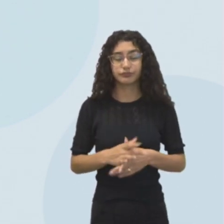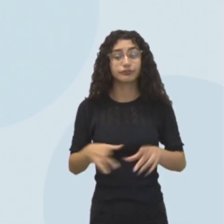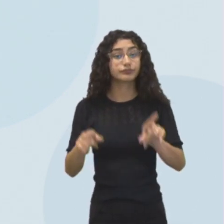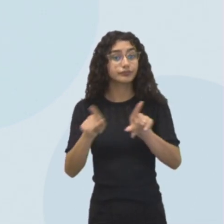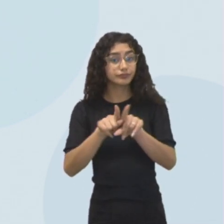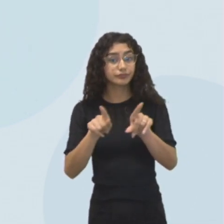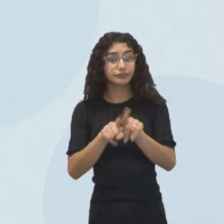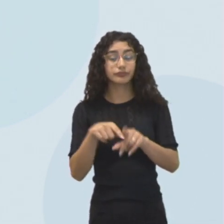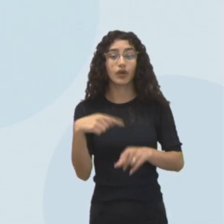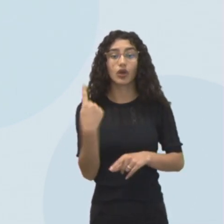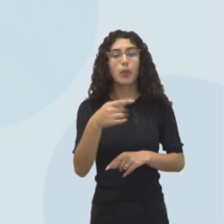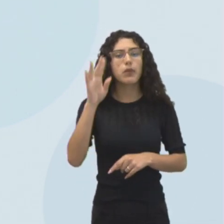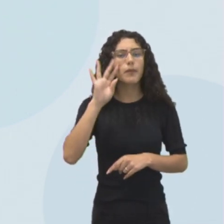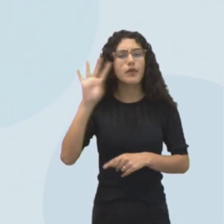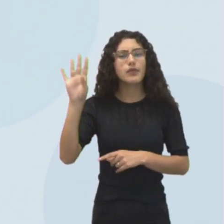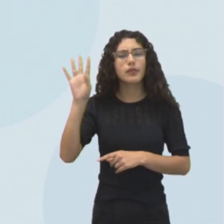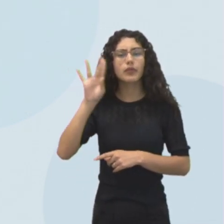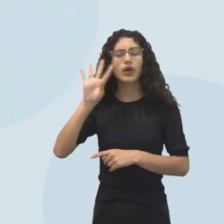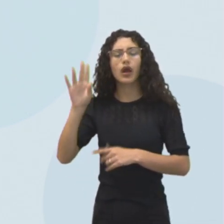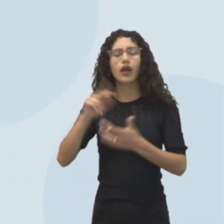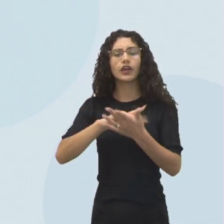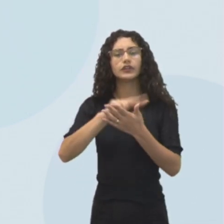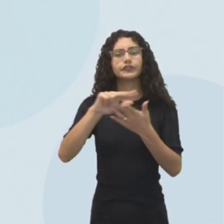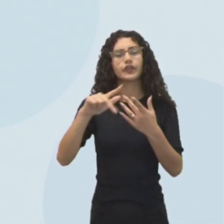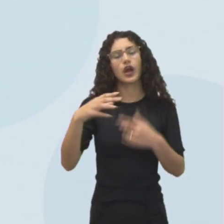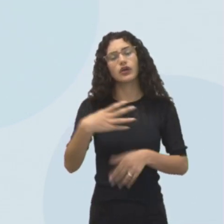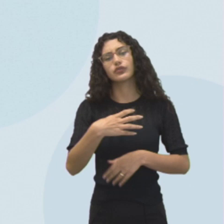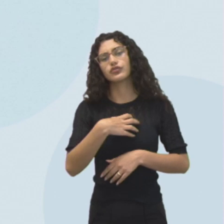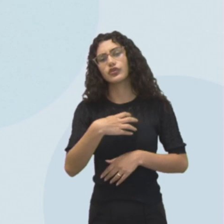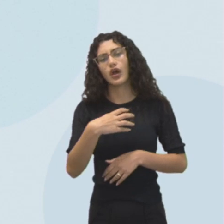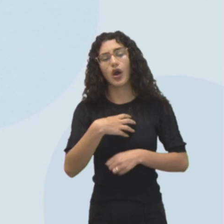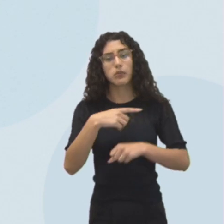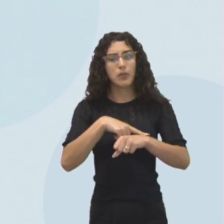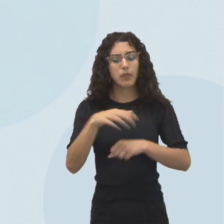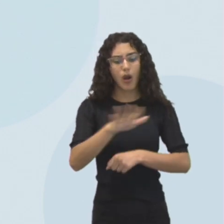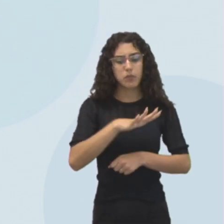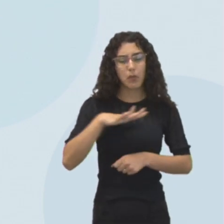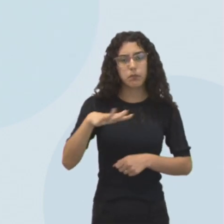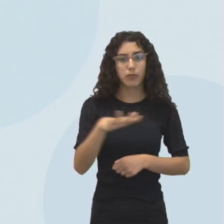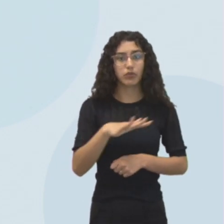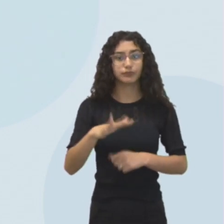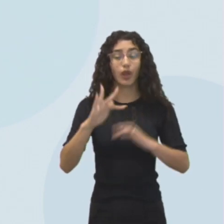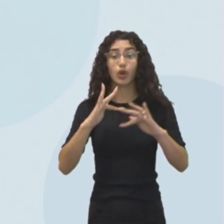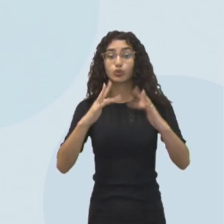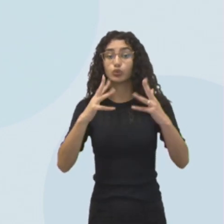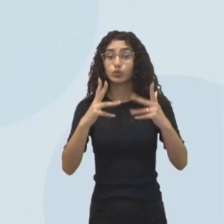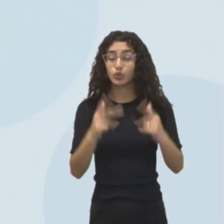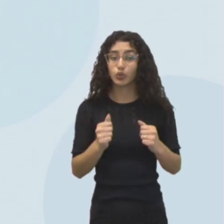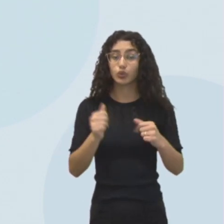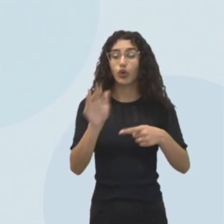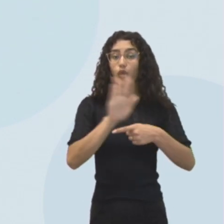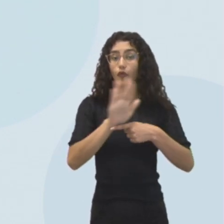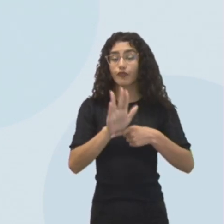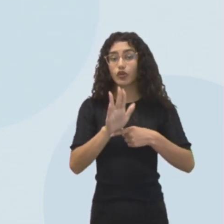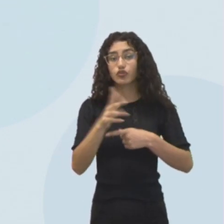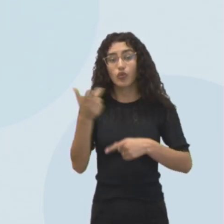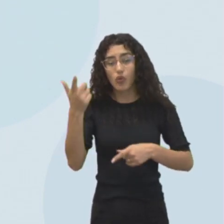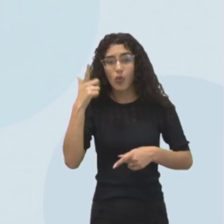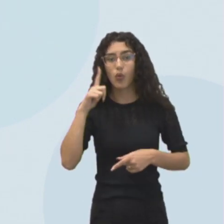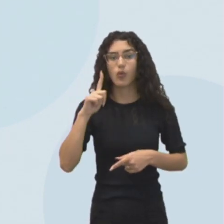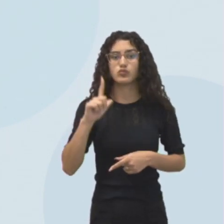possibilitar a nossa imaginação em diversos tempos, em diversos espaços. Tudo isso o vídeo consegue